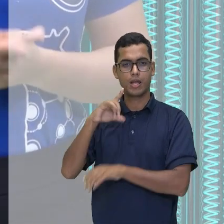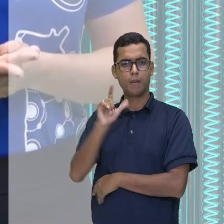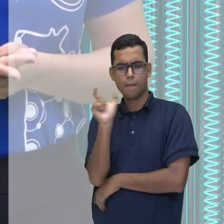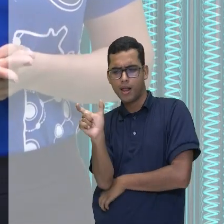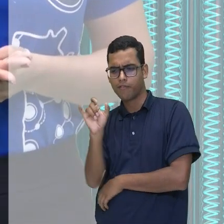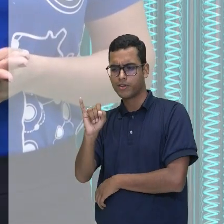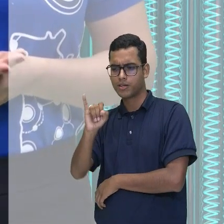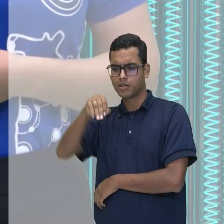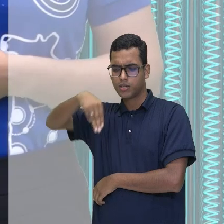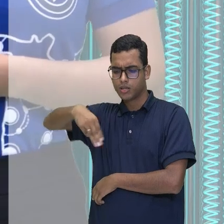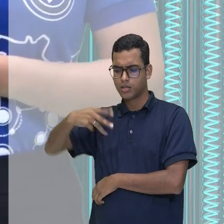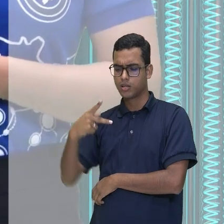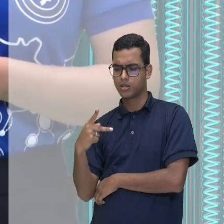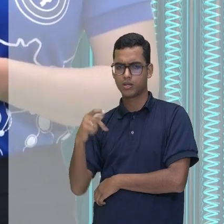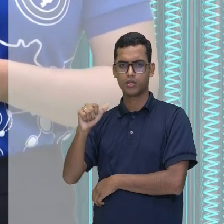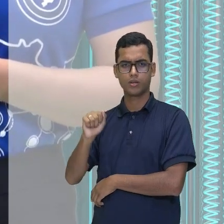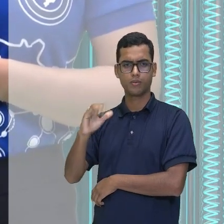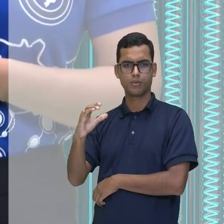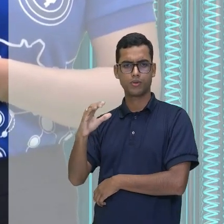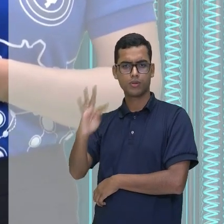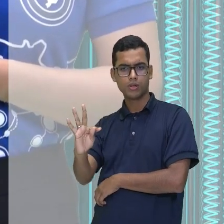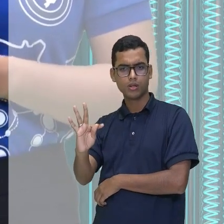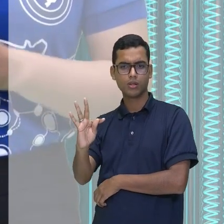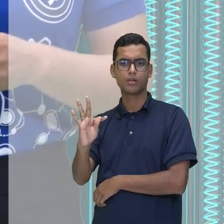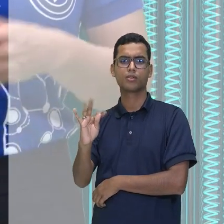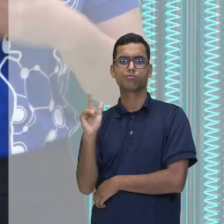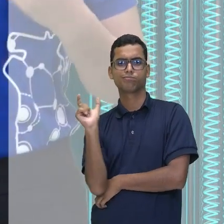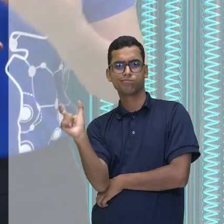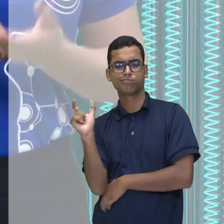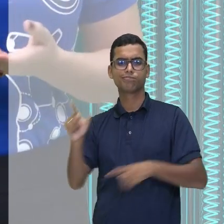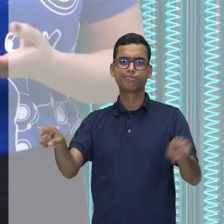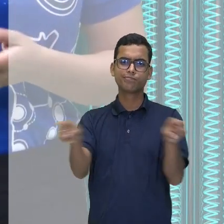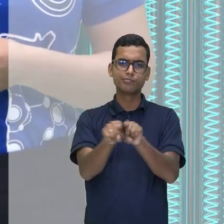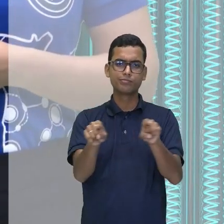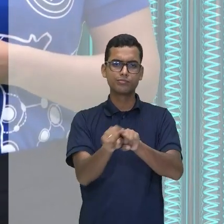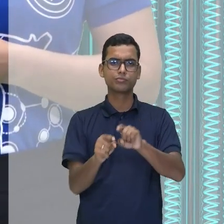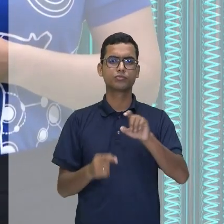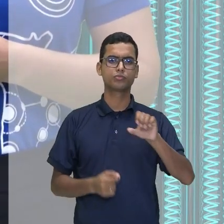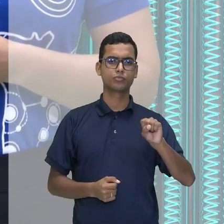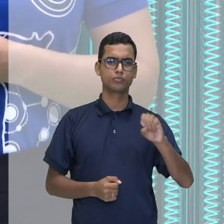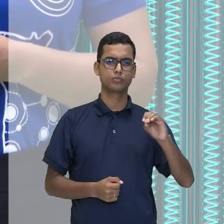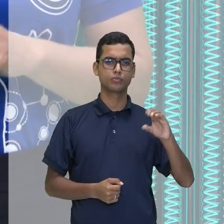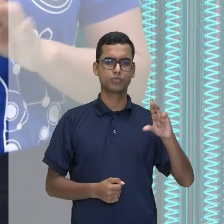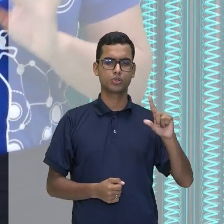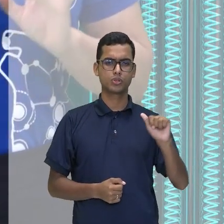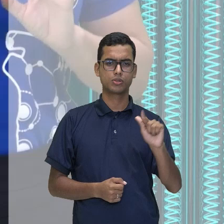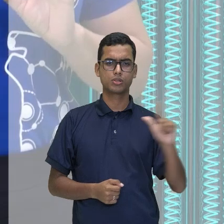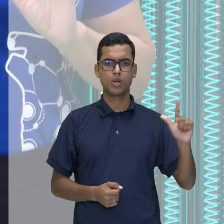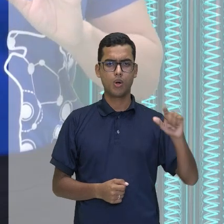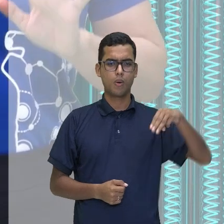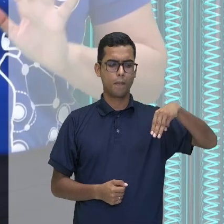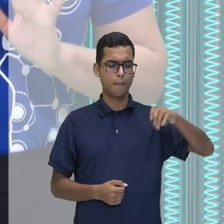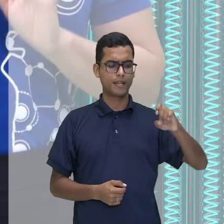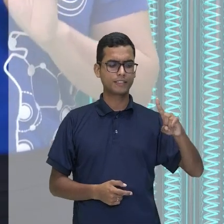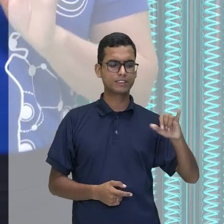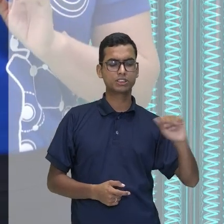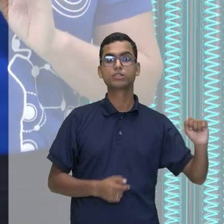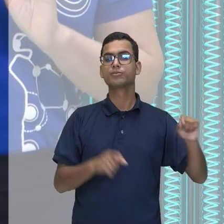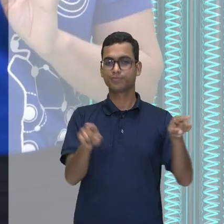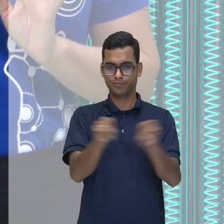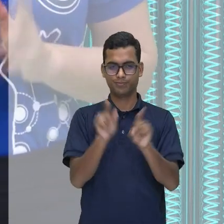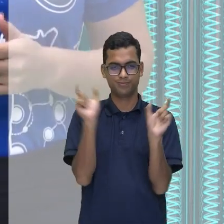que é uma palavra cognata, social media, palavra cognata. A palavra addiction, ela é